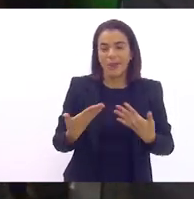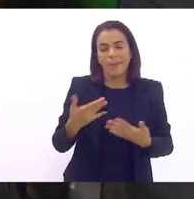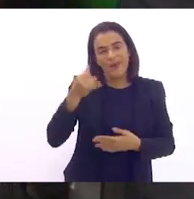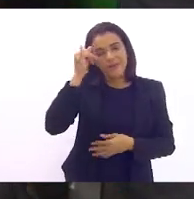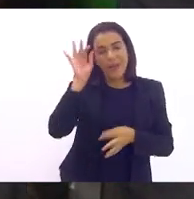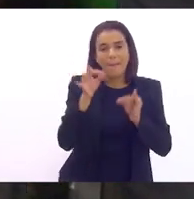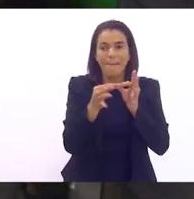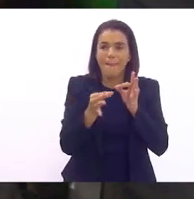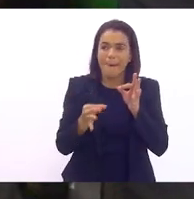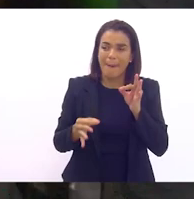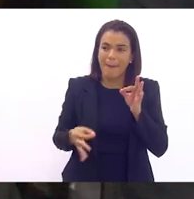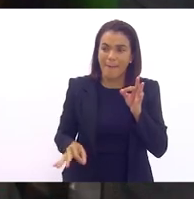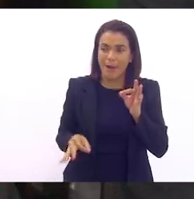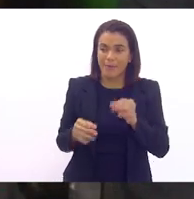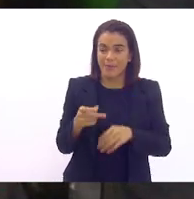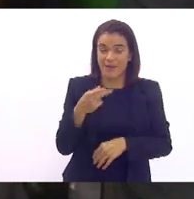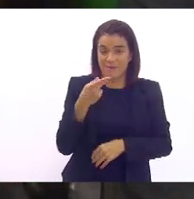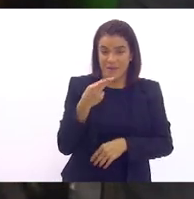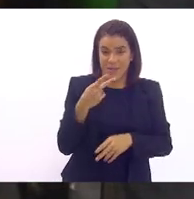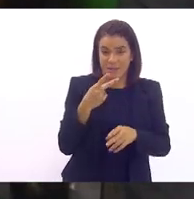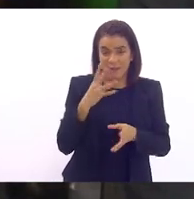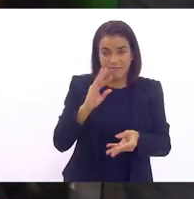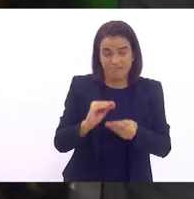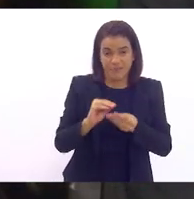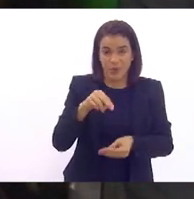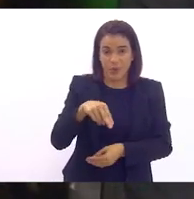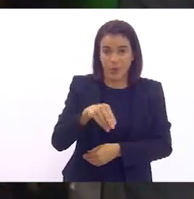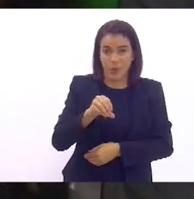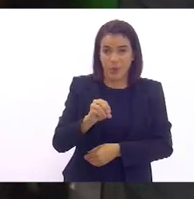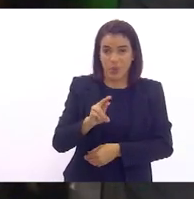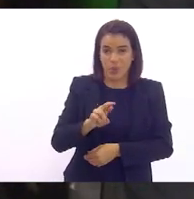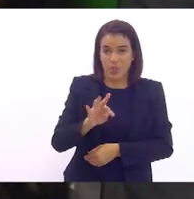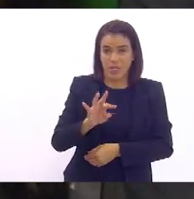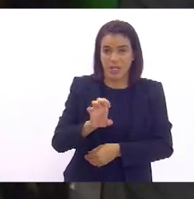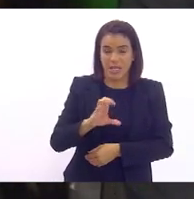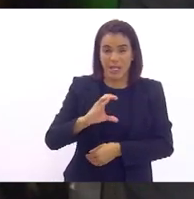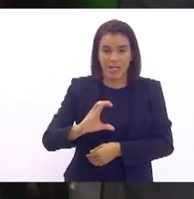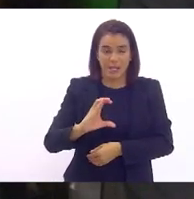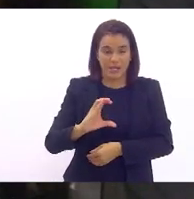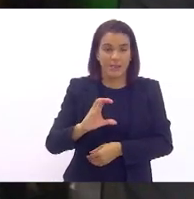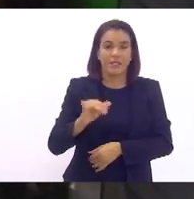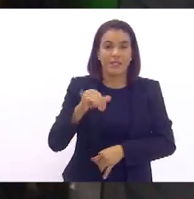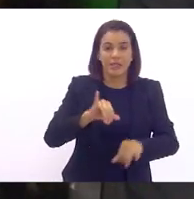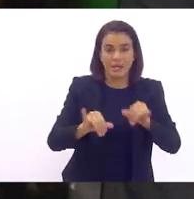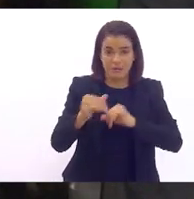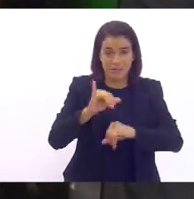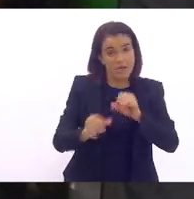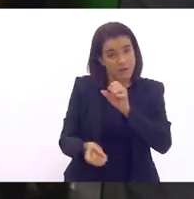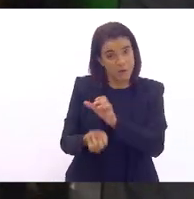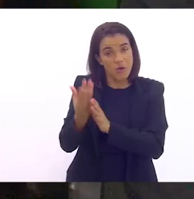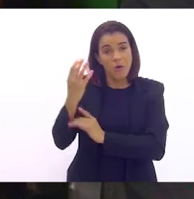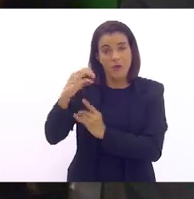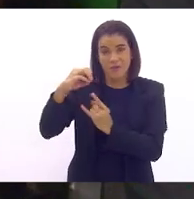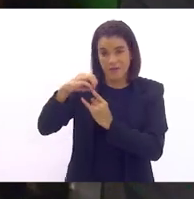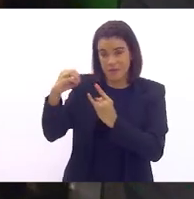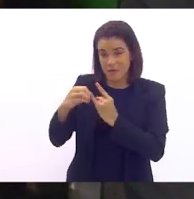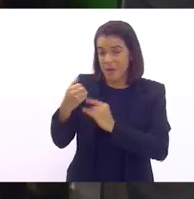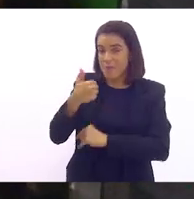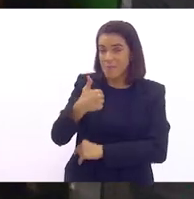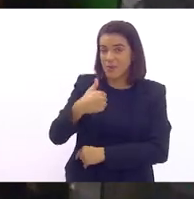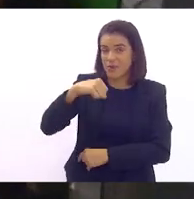mais falando um pouco de nortec a nortec química foi criada dentro da Fundação Osvaldo Cruz sim